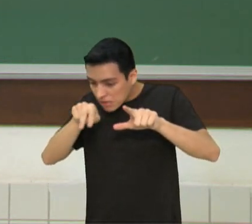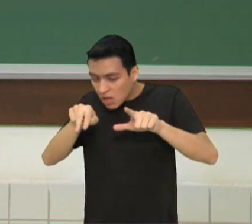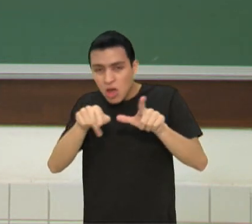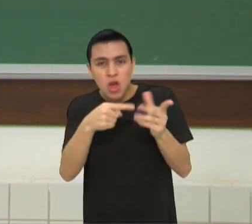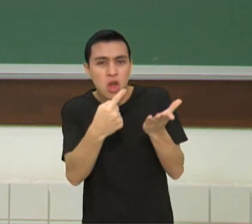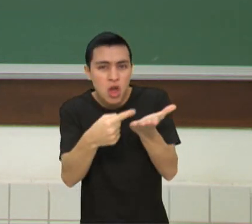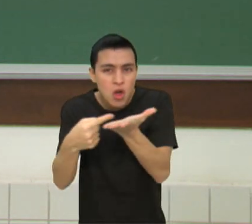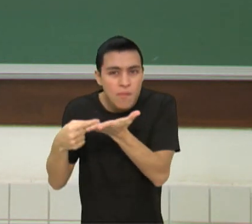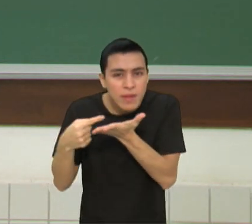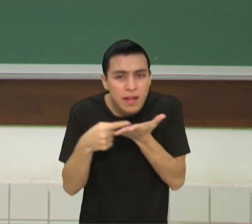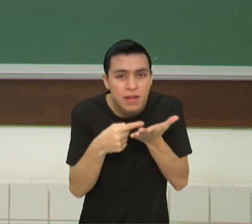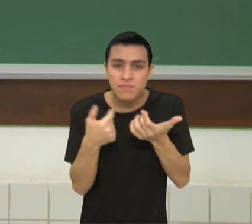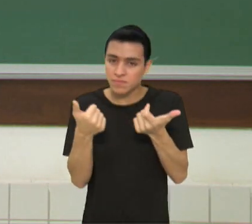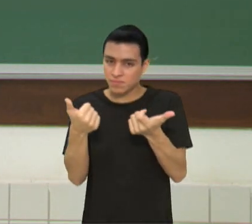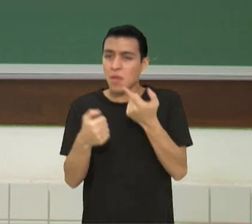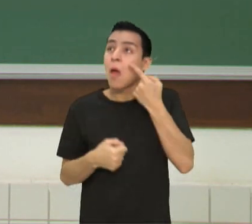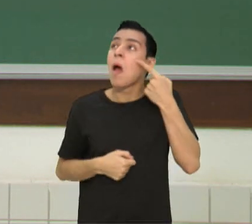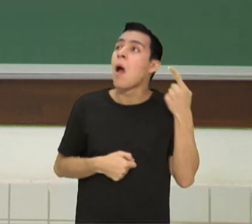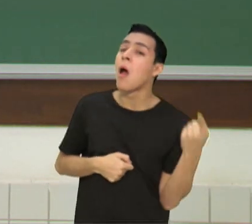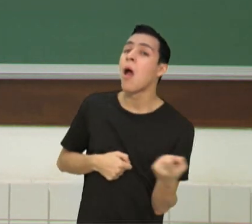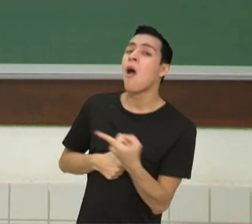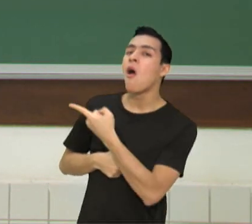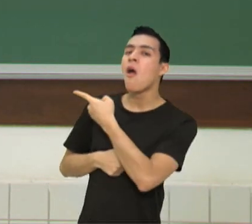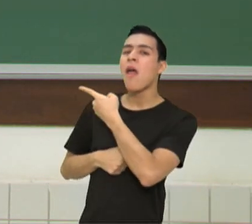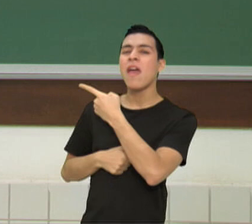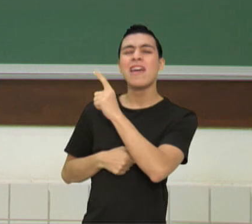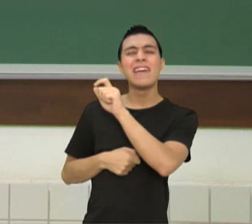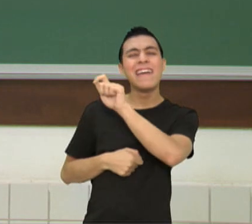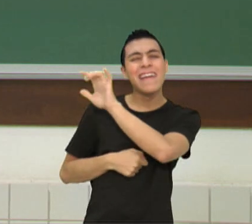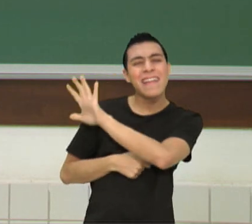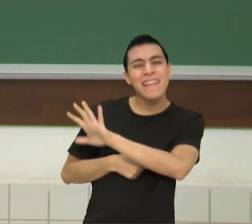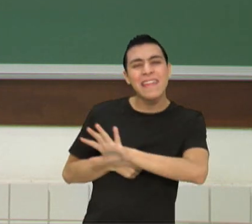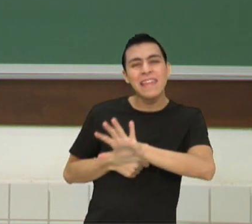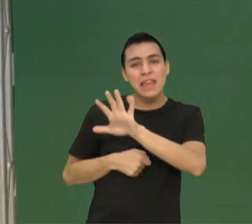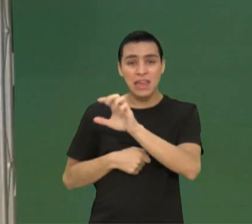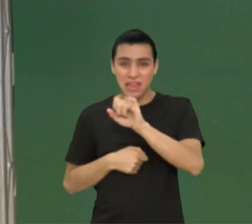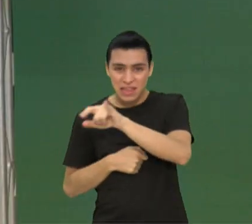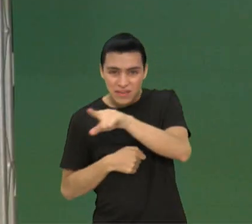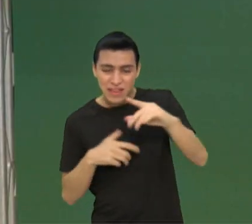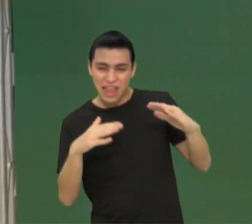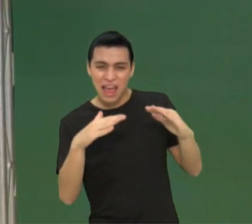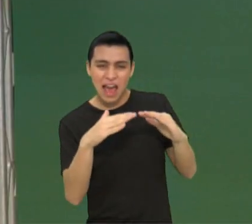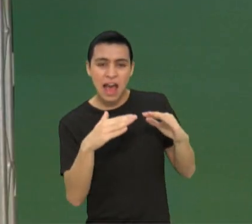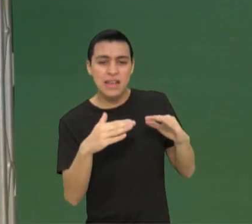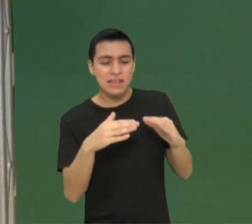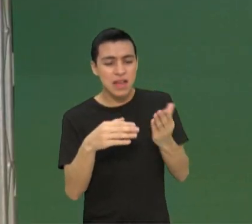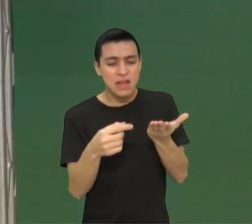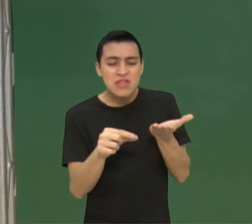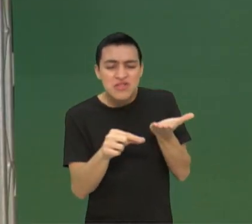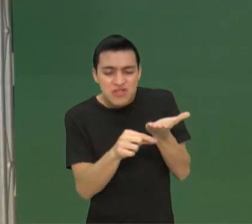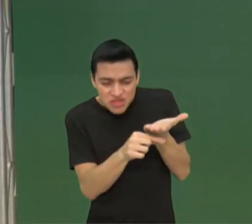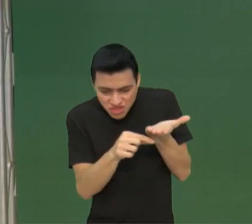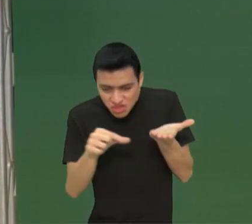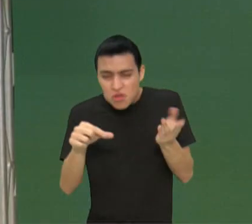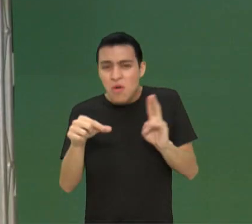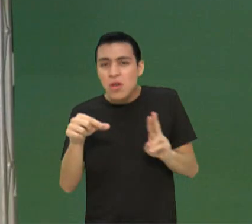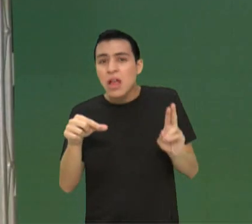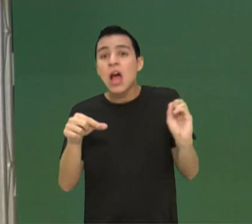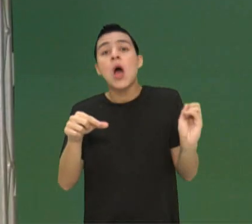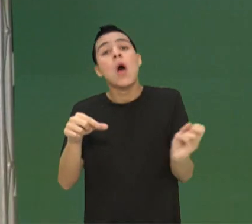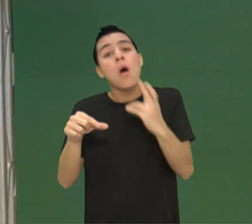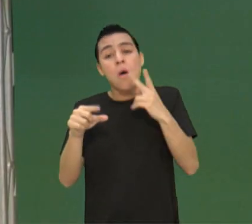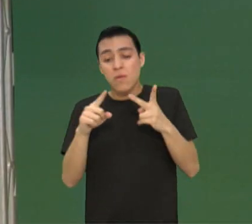Combinado? Aí eu trouxe lá para vocês aquela ideia que vocês, se vocês tivessem um leitor de DVD usado e um celular, vocês poderiam fazer o